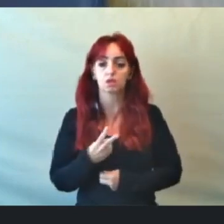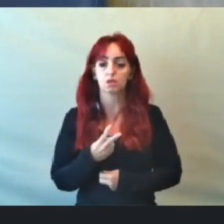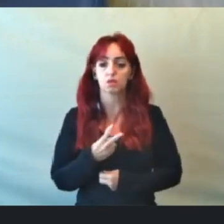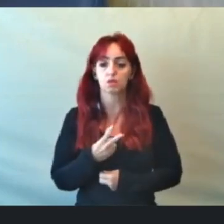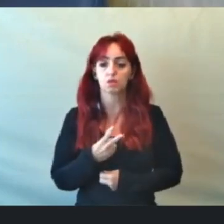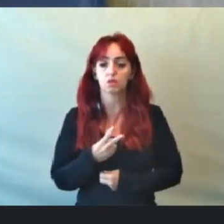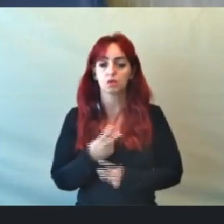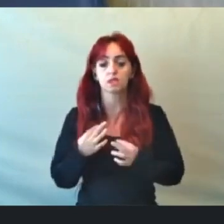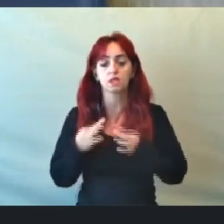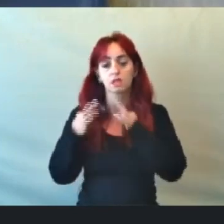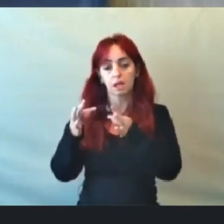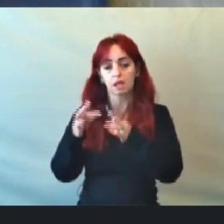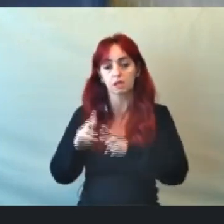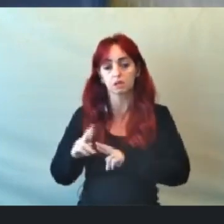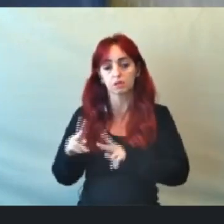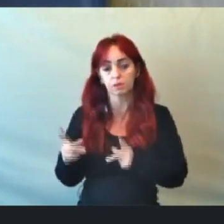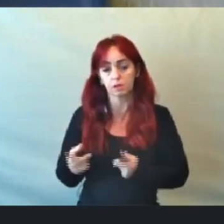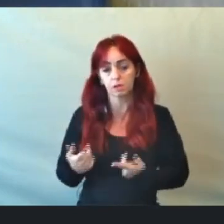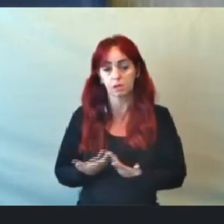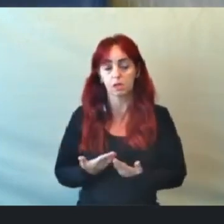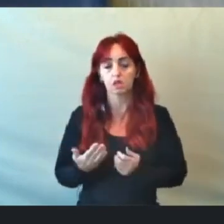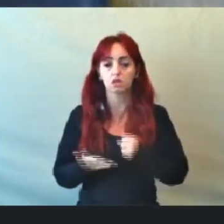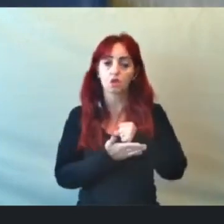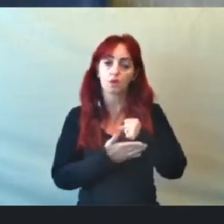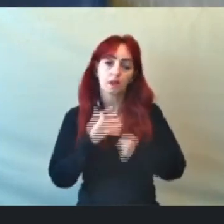na literatura.